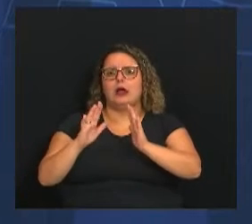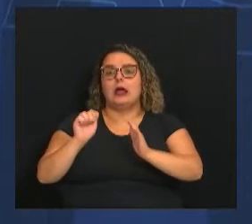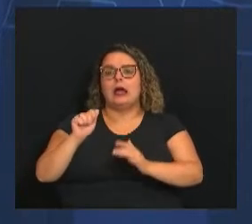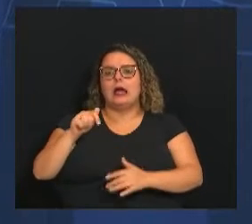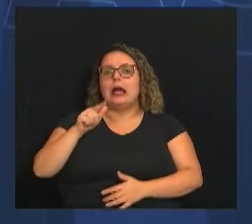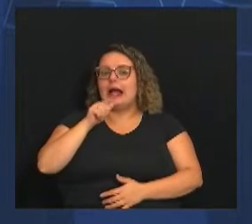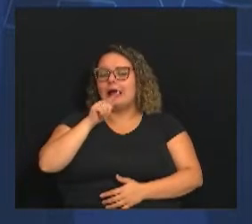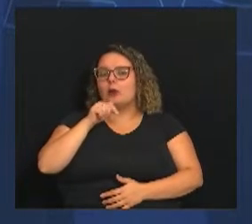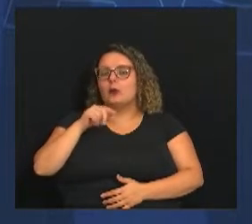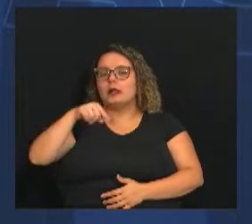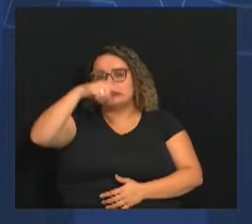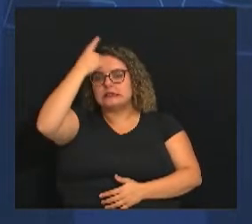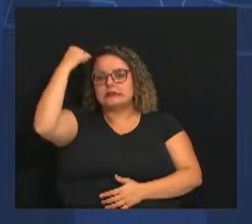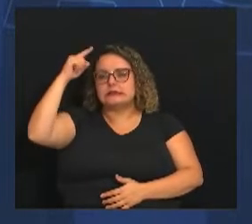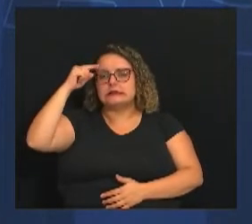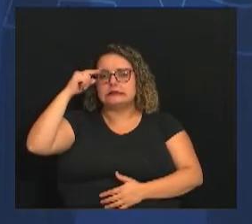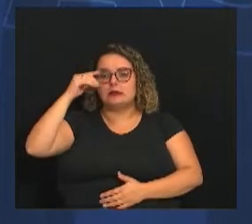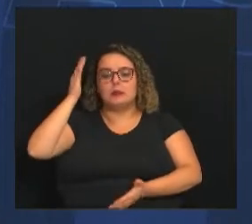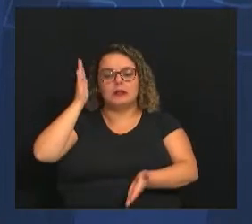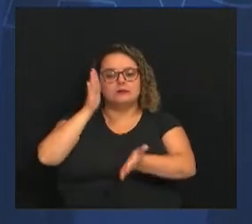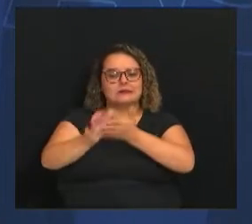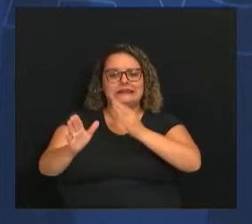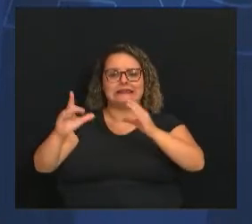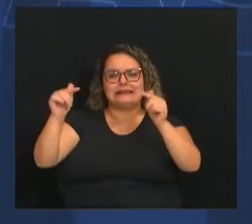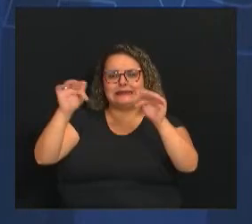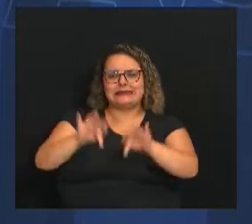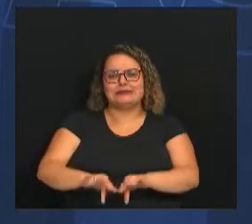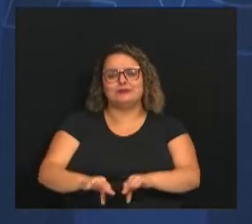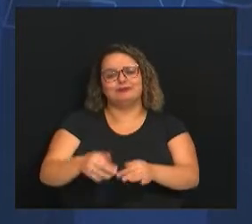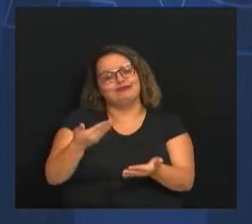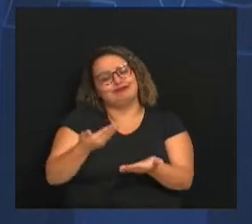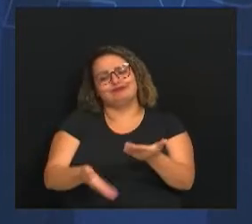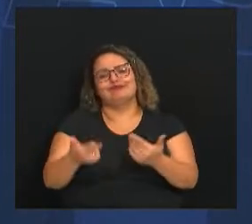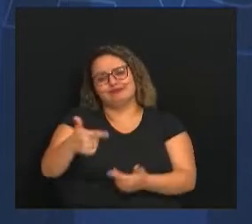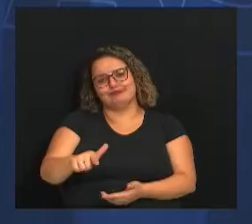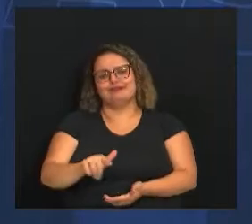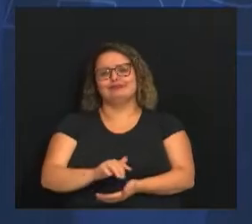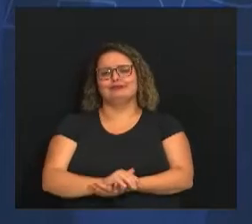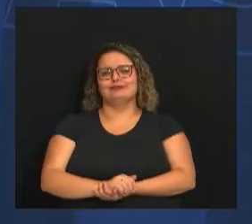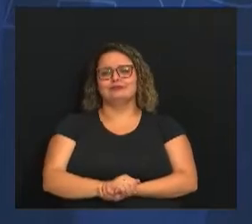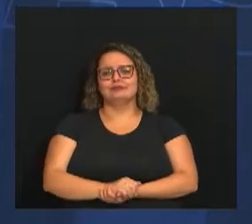para fugir da zona de rebaixamento e acabou derrotado.